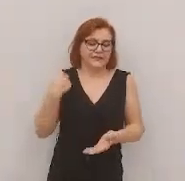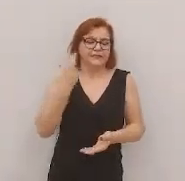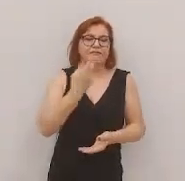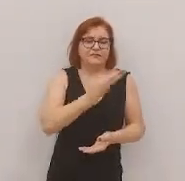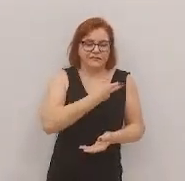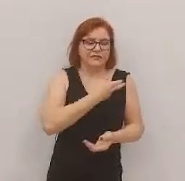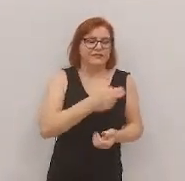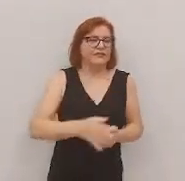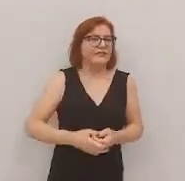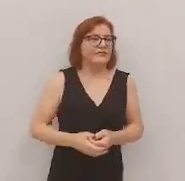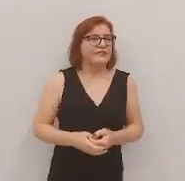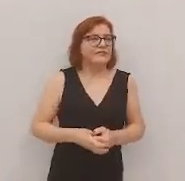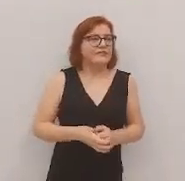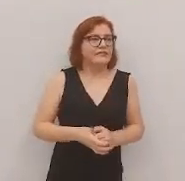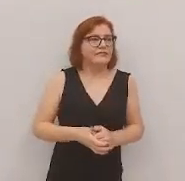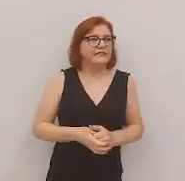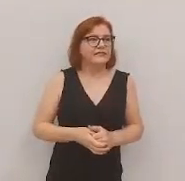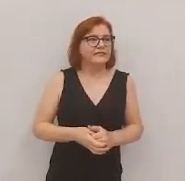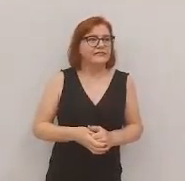Essa morte